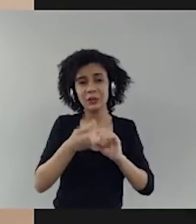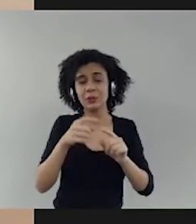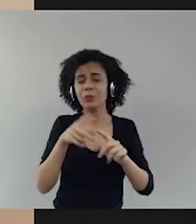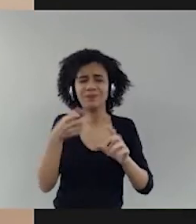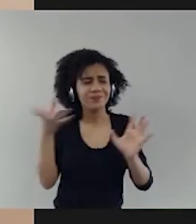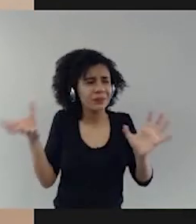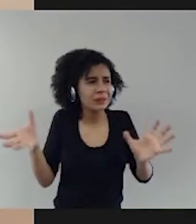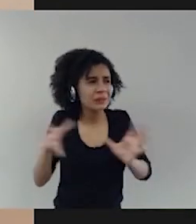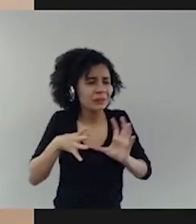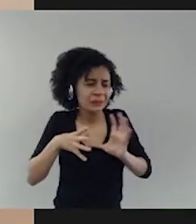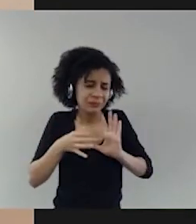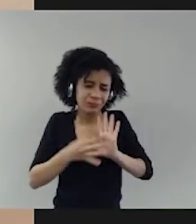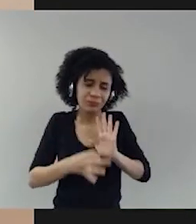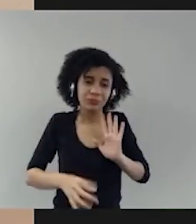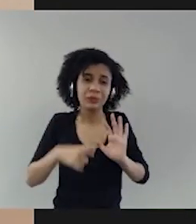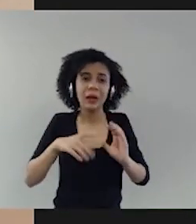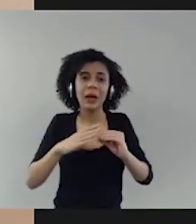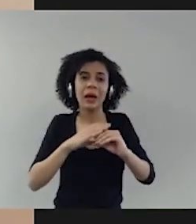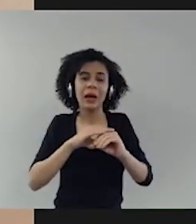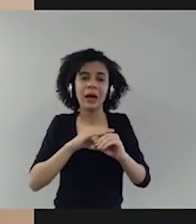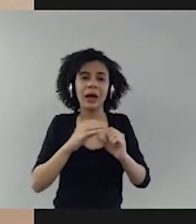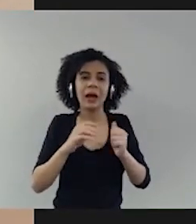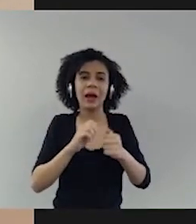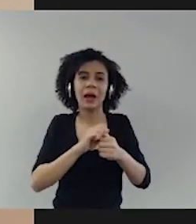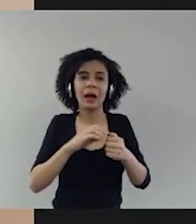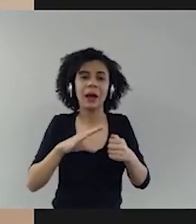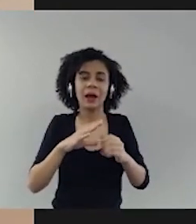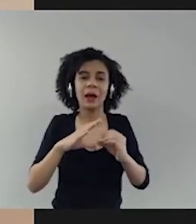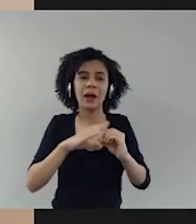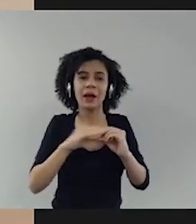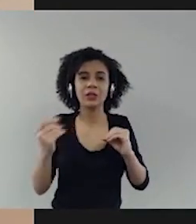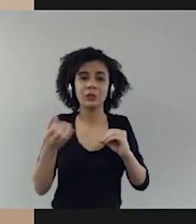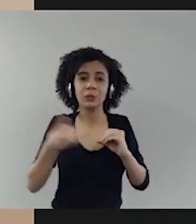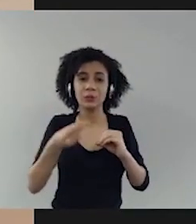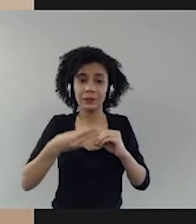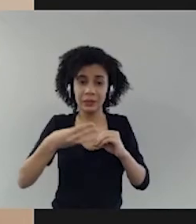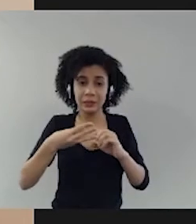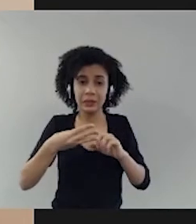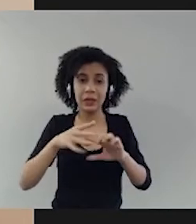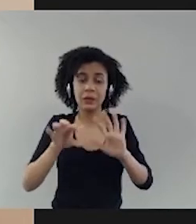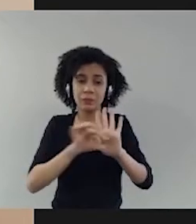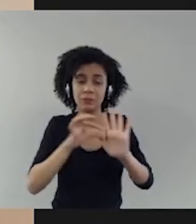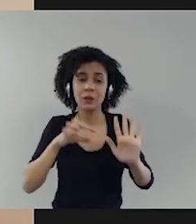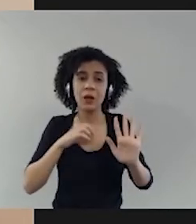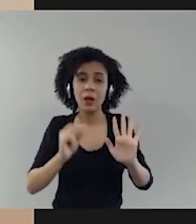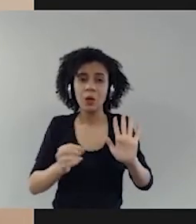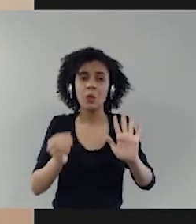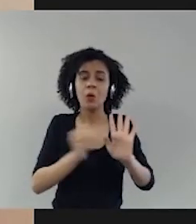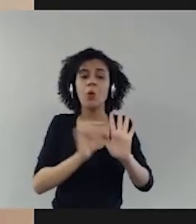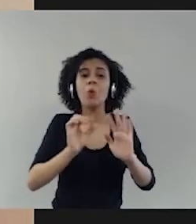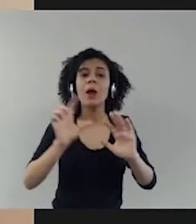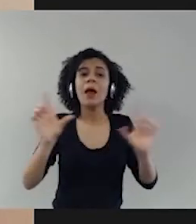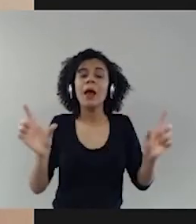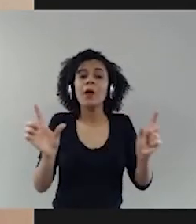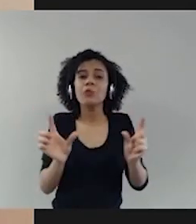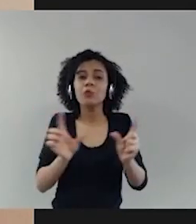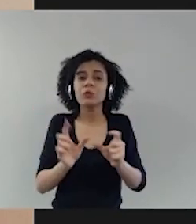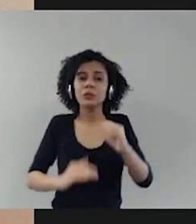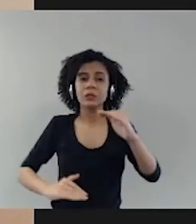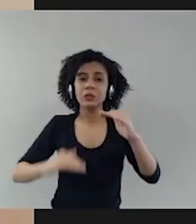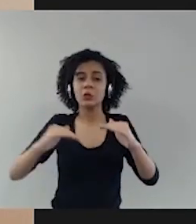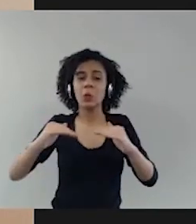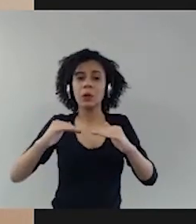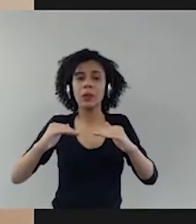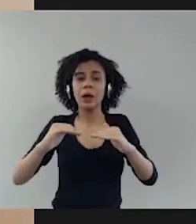buscar no artigo 3º, por exemplo, que são os objetivos da nossa República, e tem lá redução das desigualdades sociais e